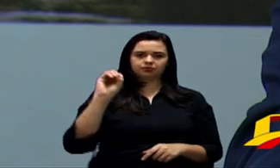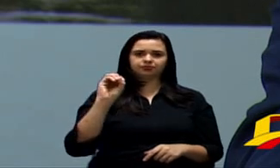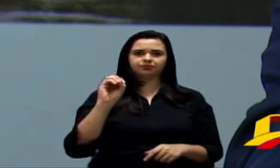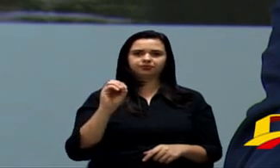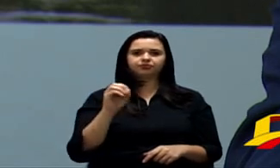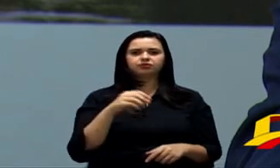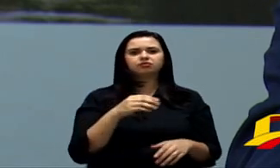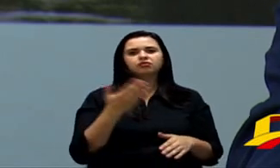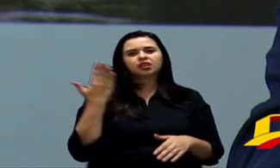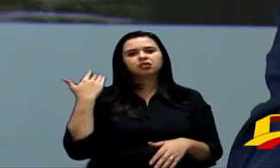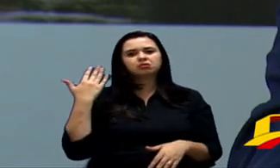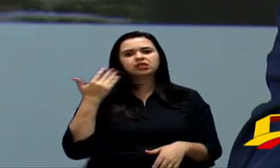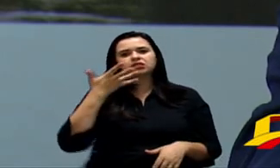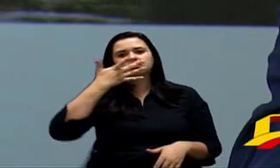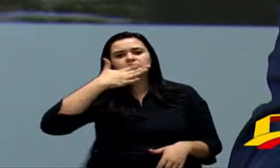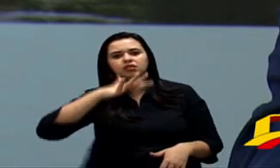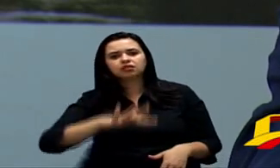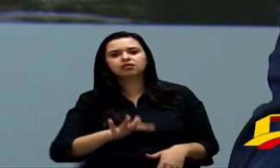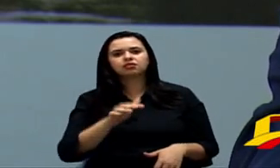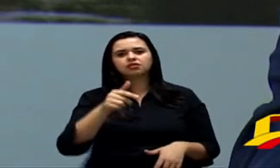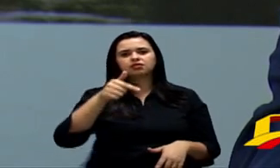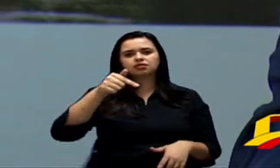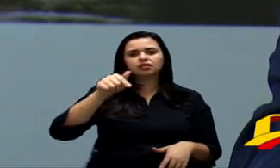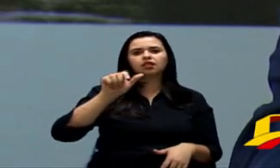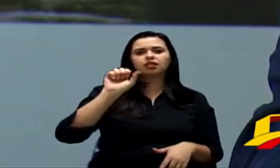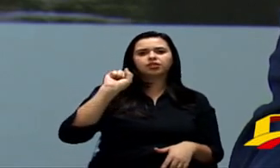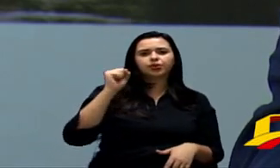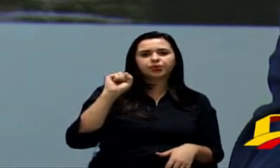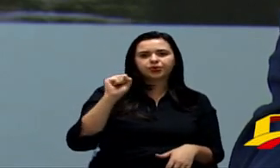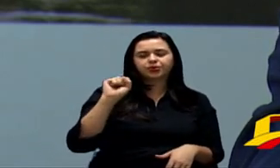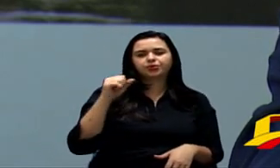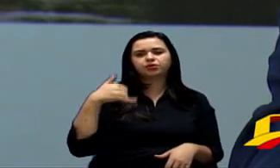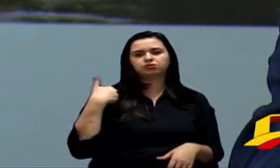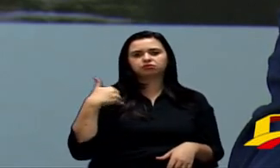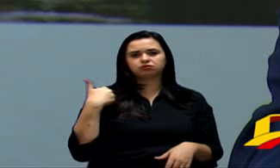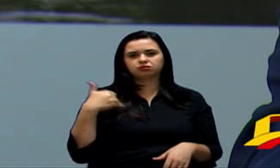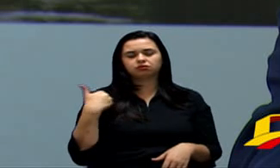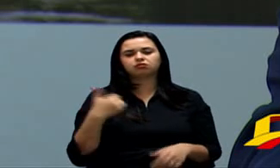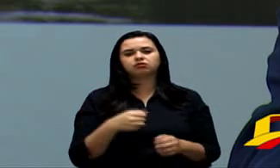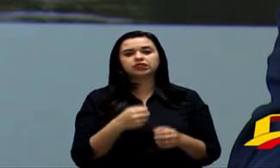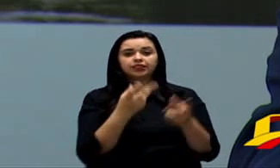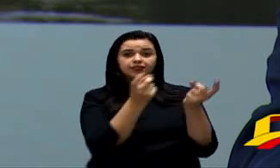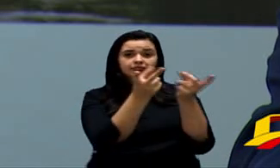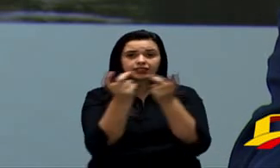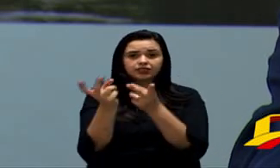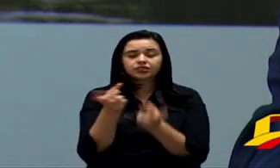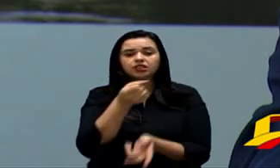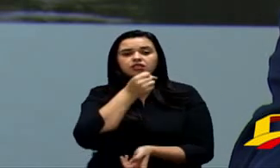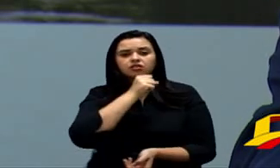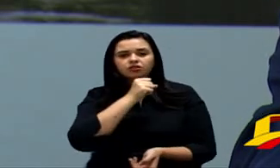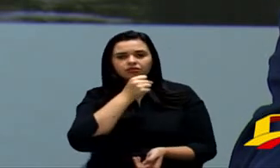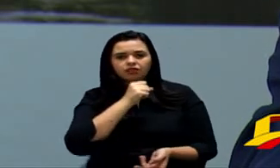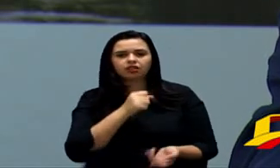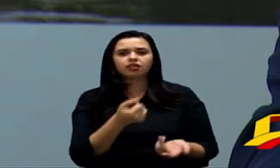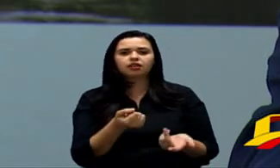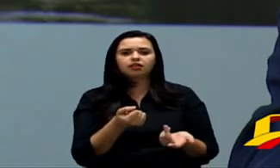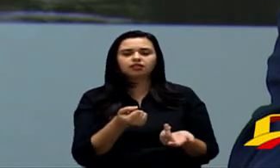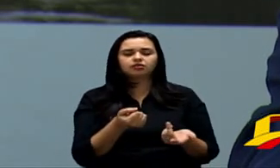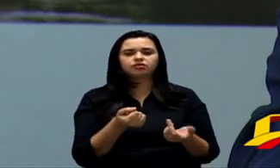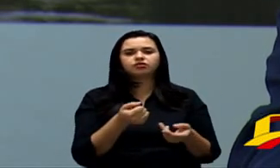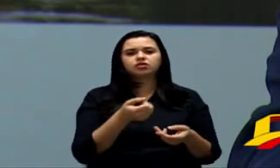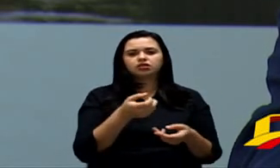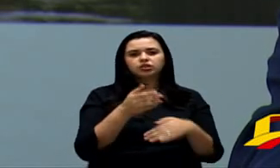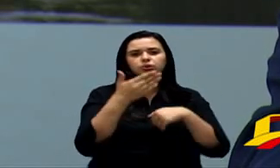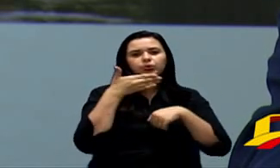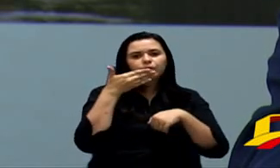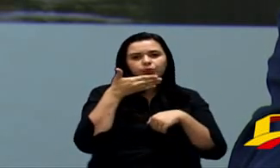7, 8 anos de idade. Já ia no zoológico, Renato, vendia sorvetinho, maçã do amor, biju, vendia ali no zoológico. Não conheço o zoológico desde criança.